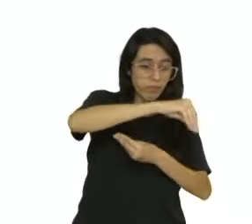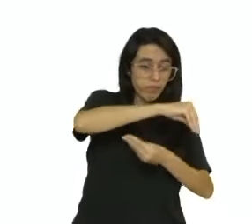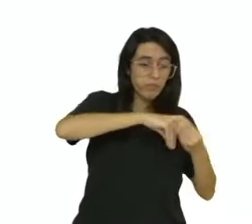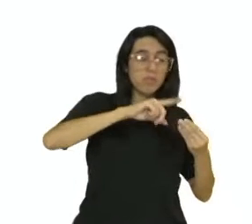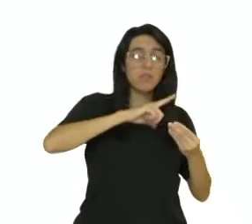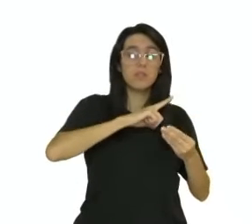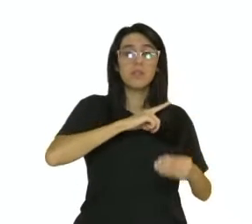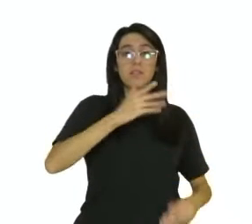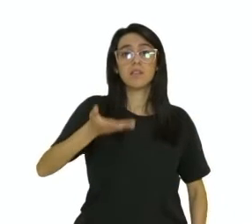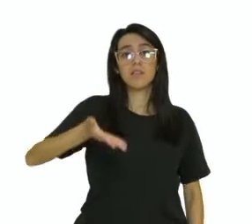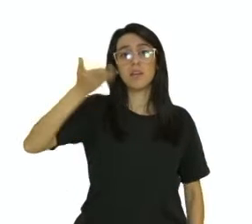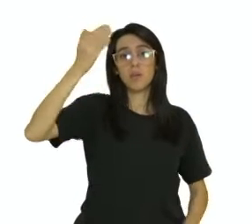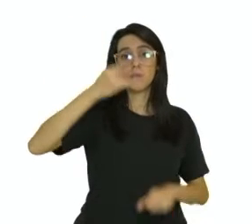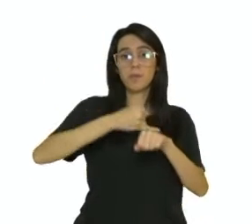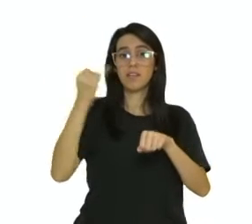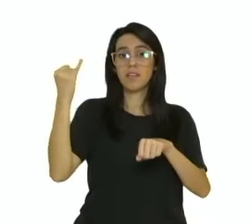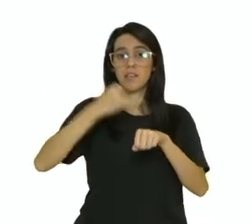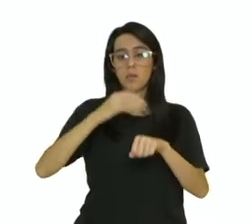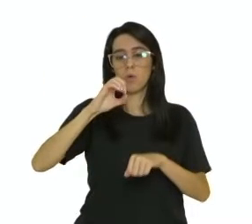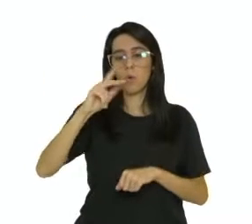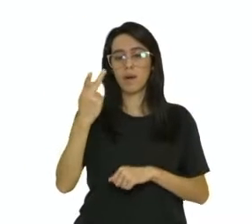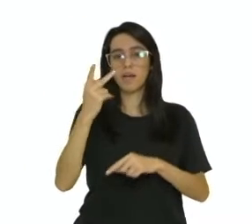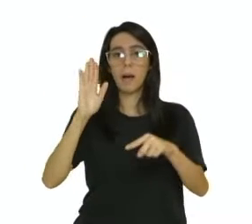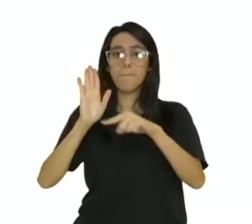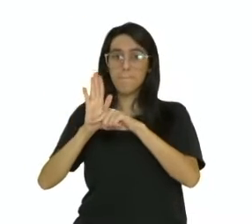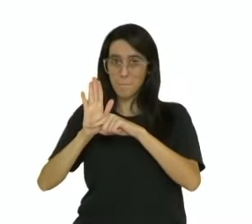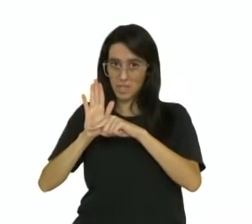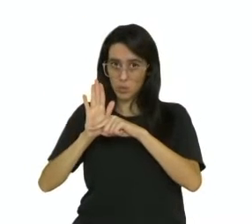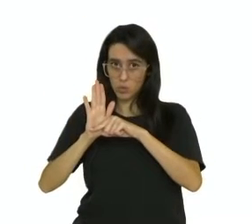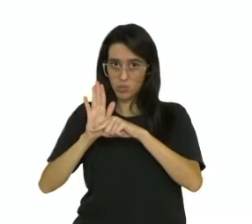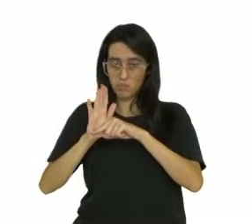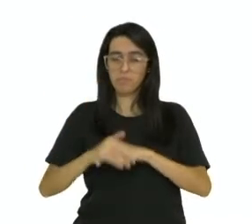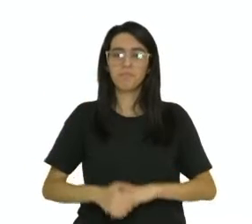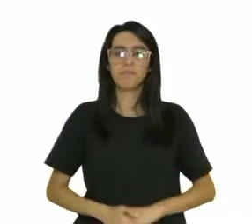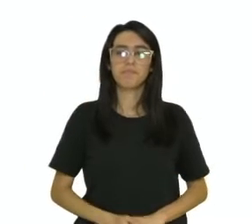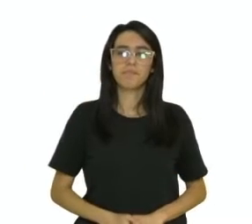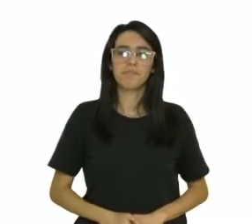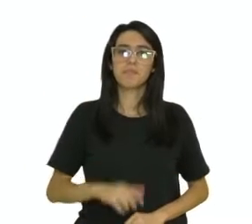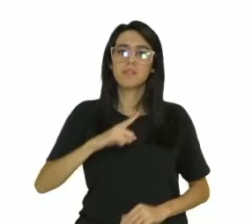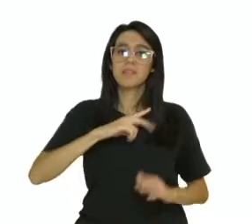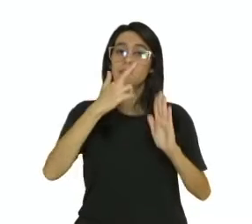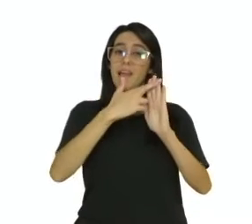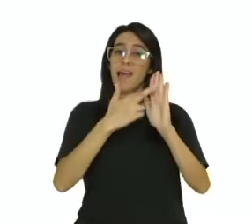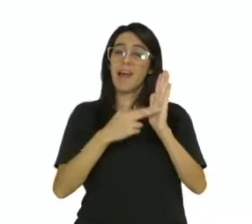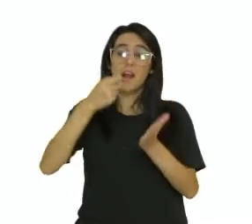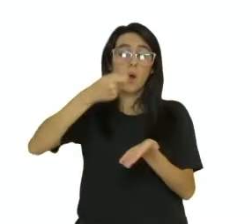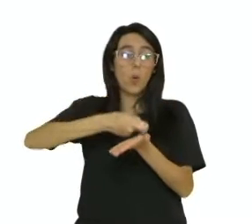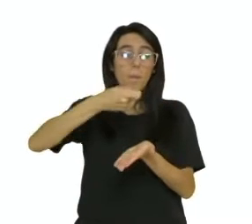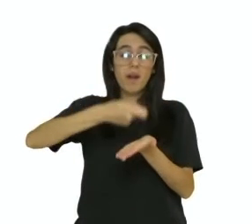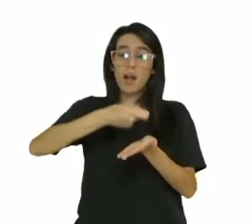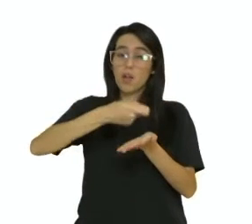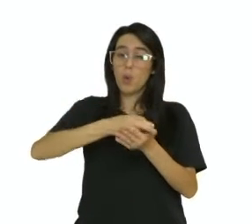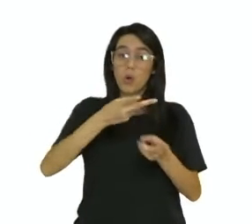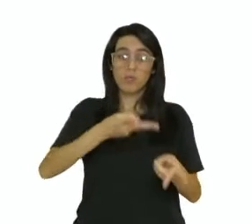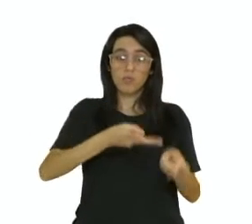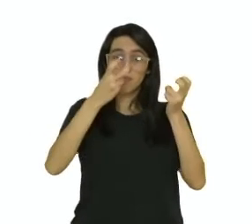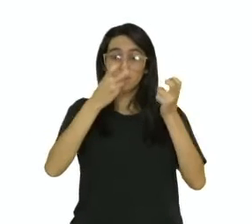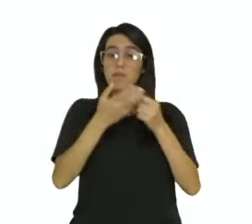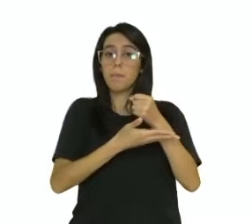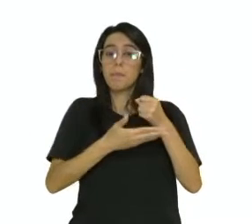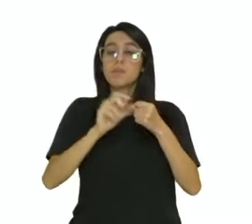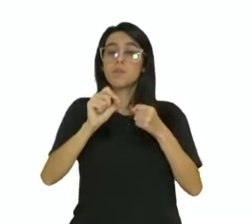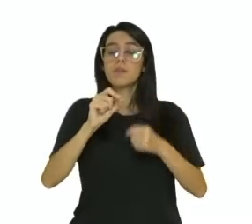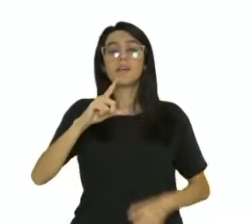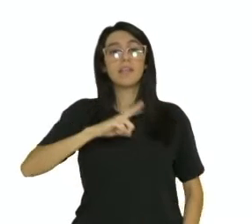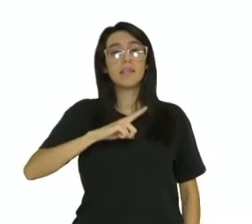a concentração dos íons OH- quando está em solução. Um critério obrigatório para a identificação de uma base é a